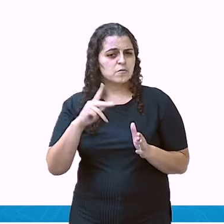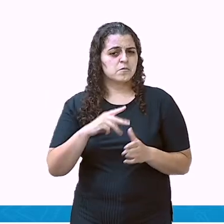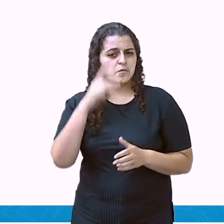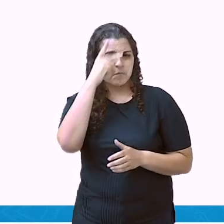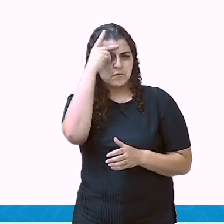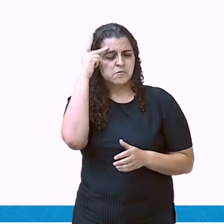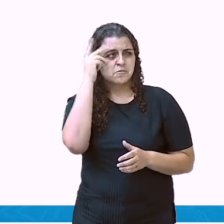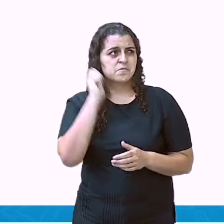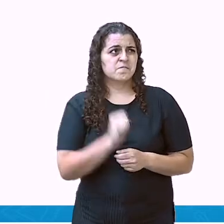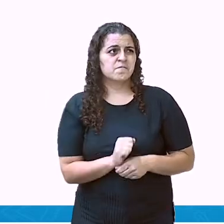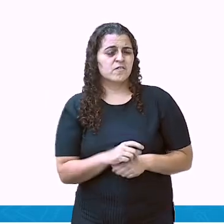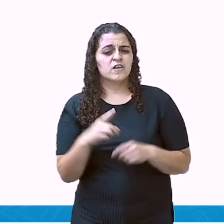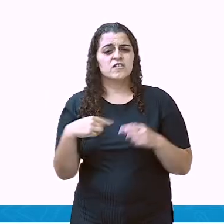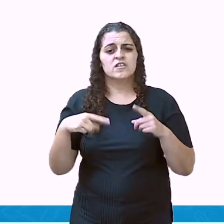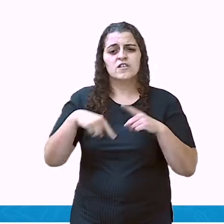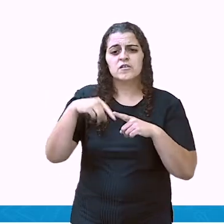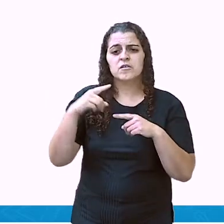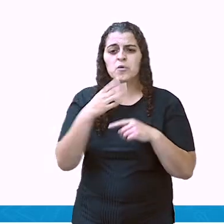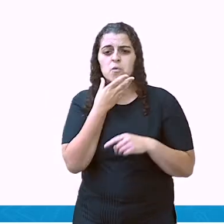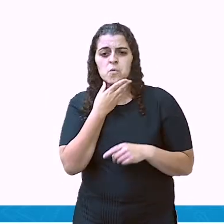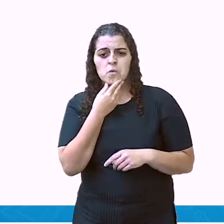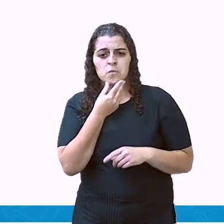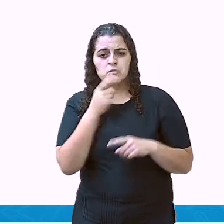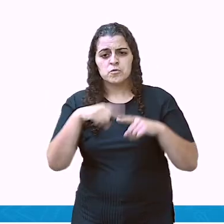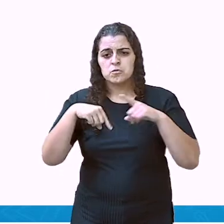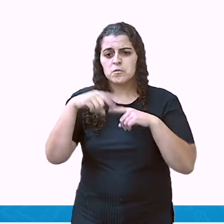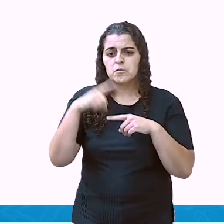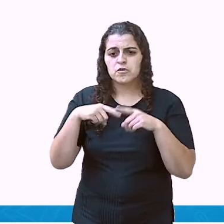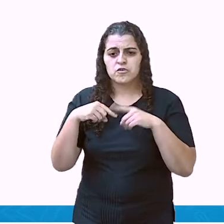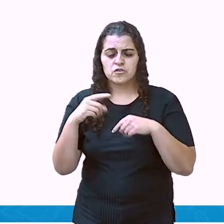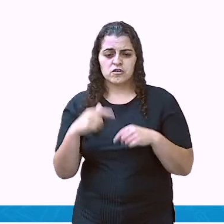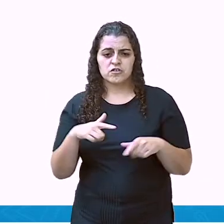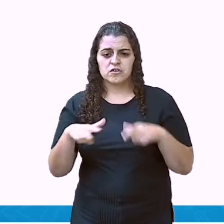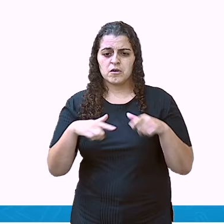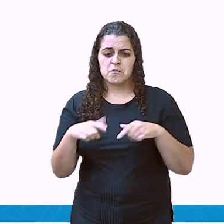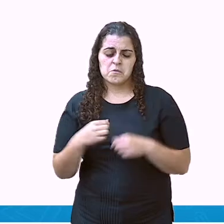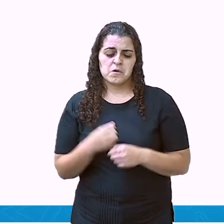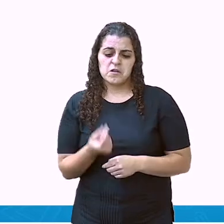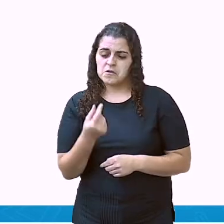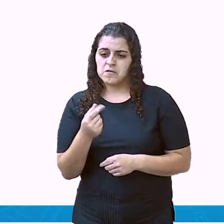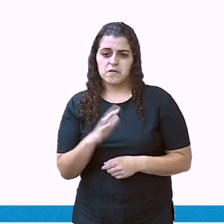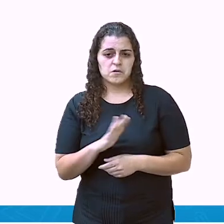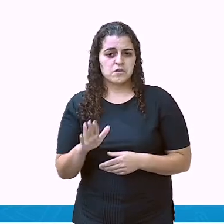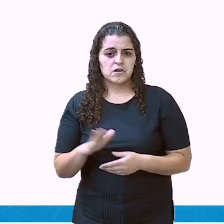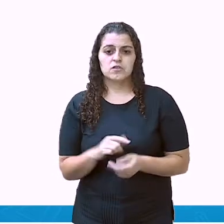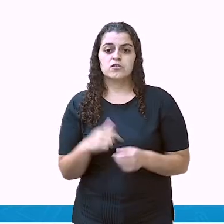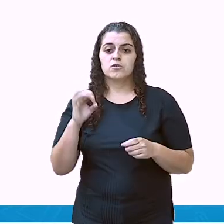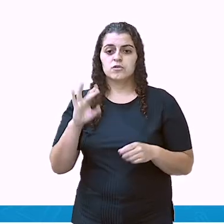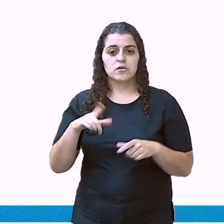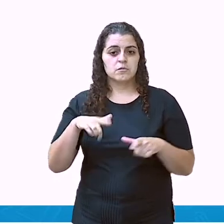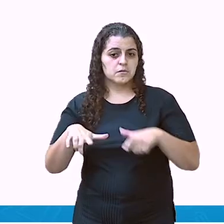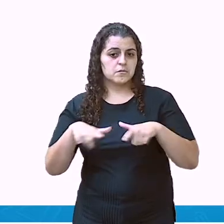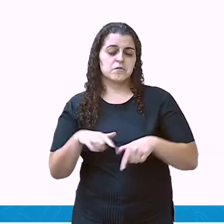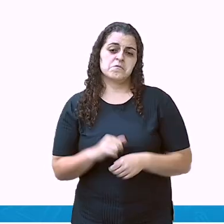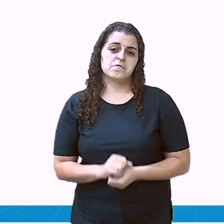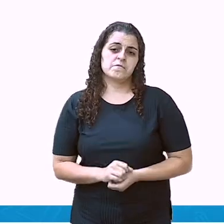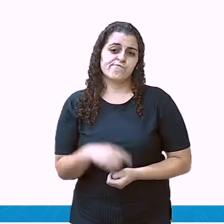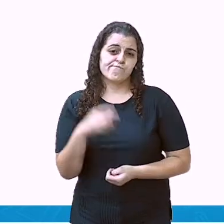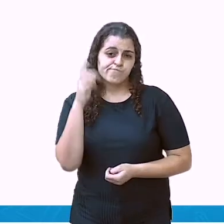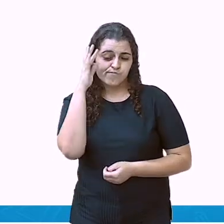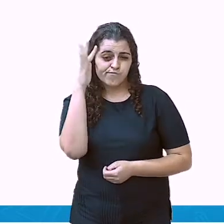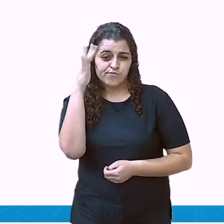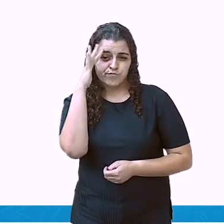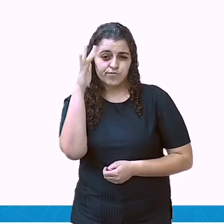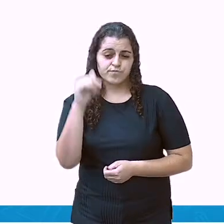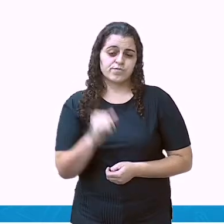um objeto que não tem valor para ele, a não ser para o trabalho? Porque